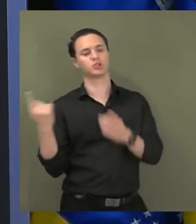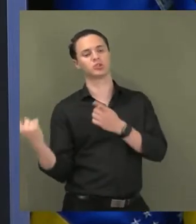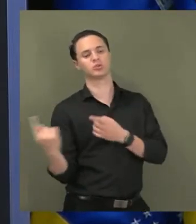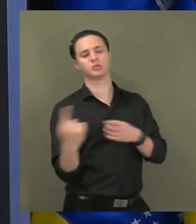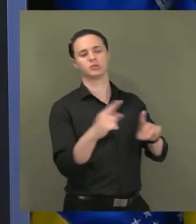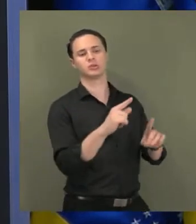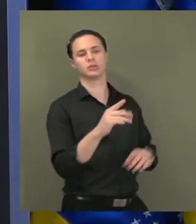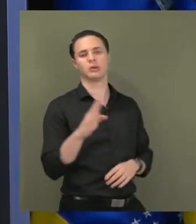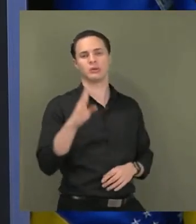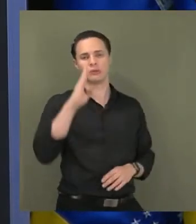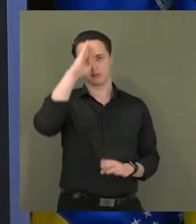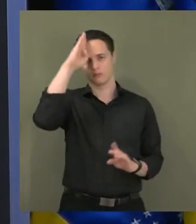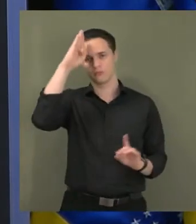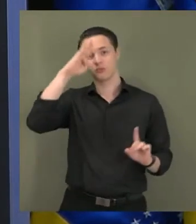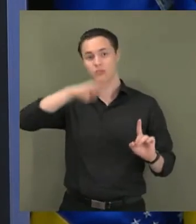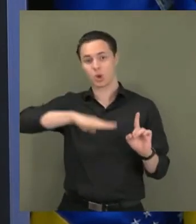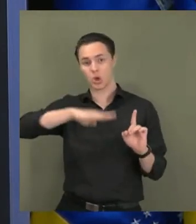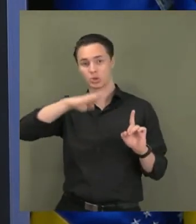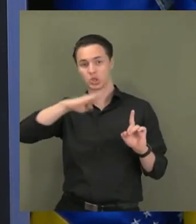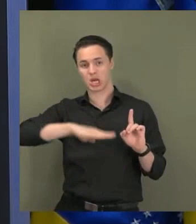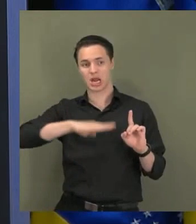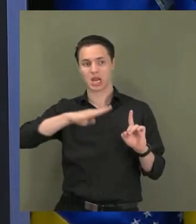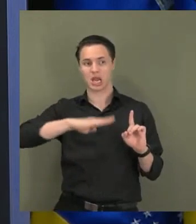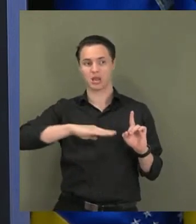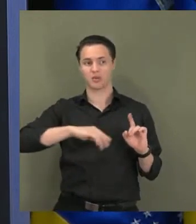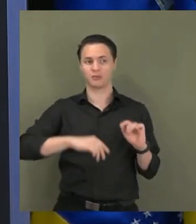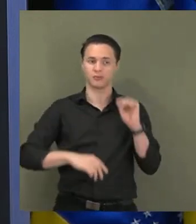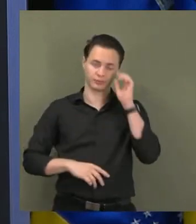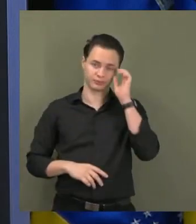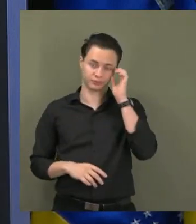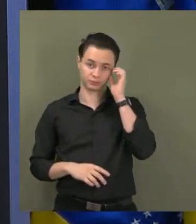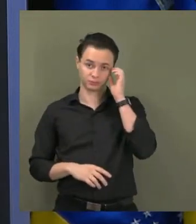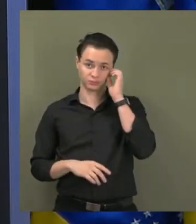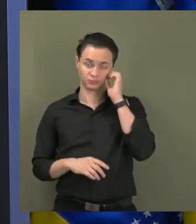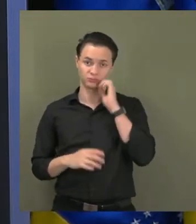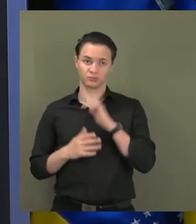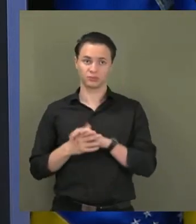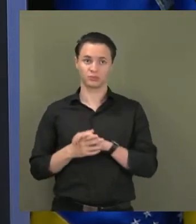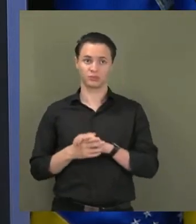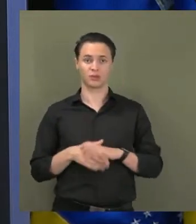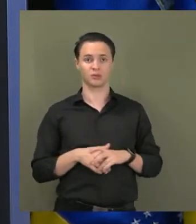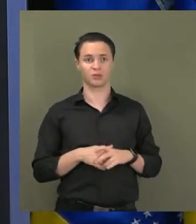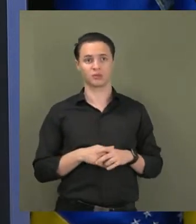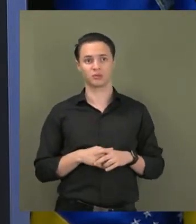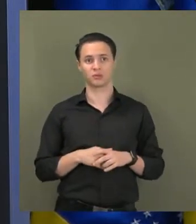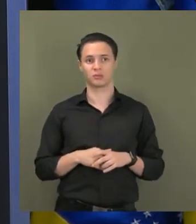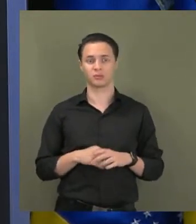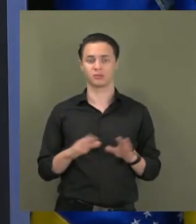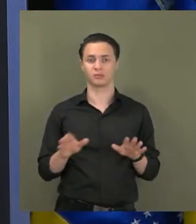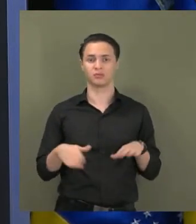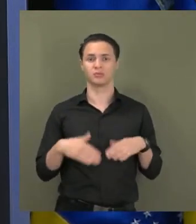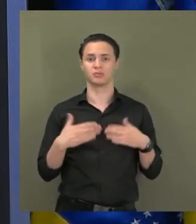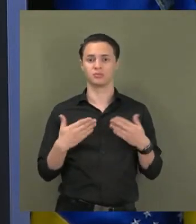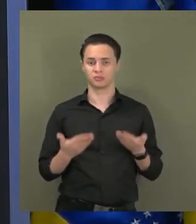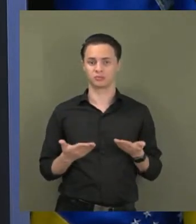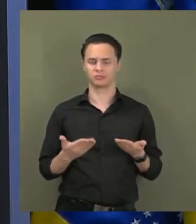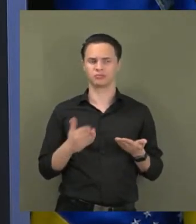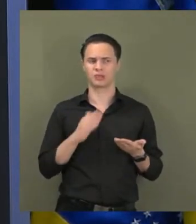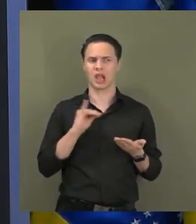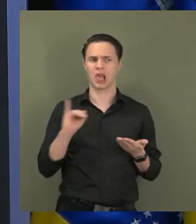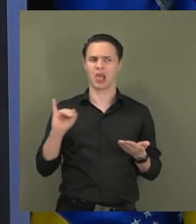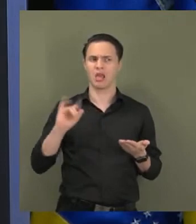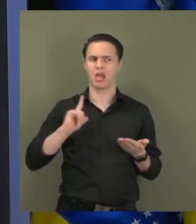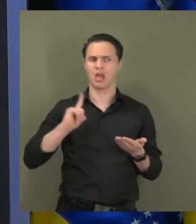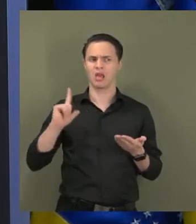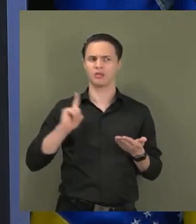o bolsonarismo. Olha, se eu for relatar aqui as declarações de